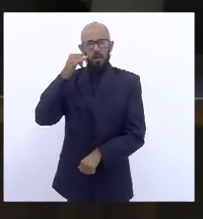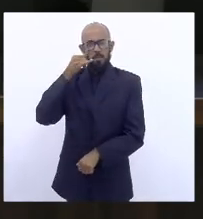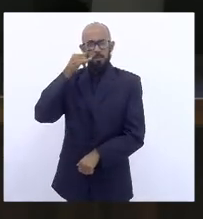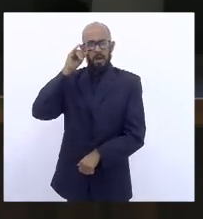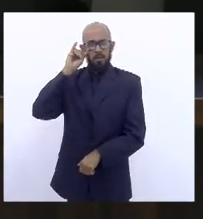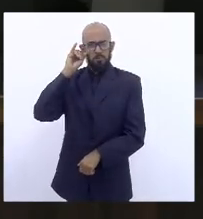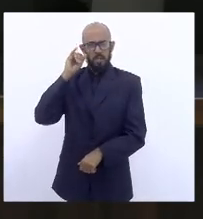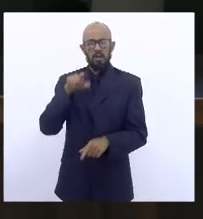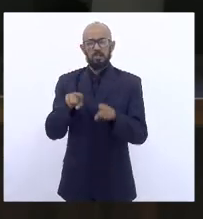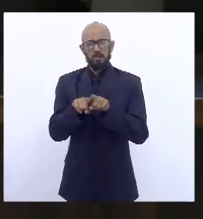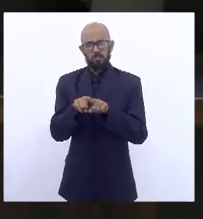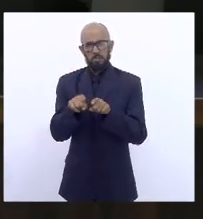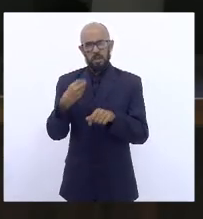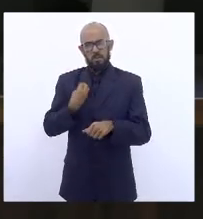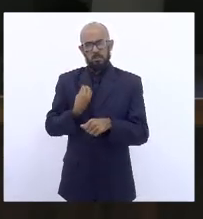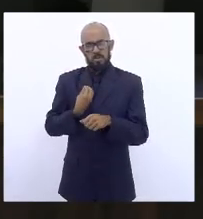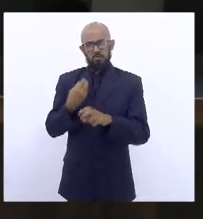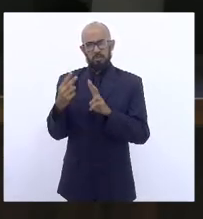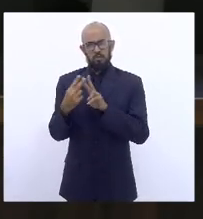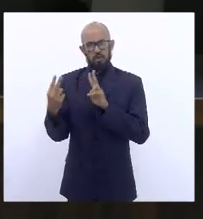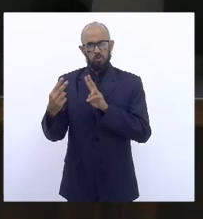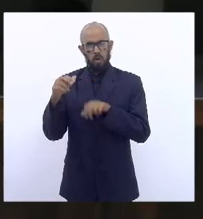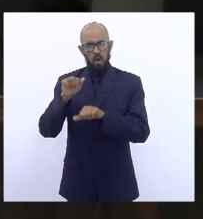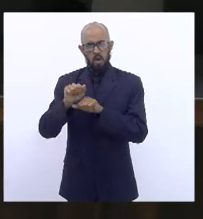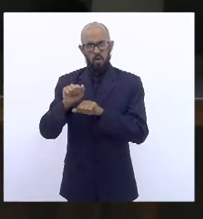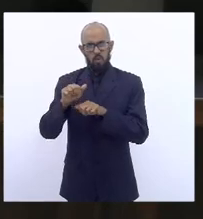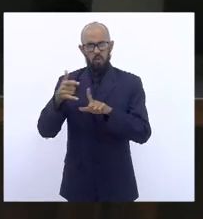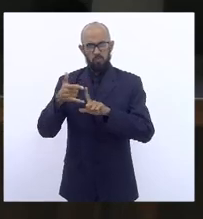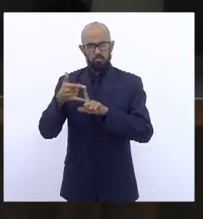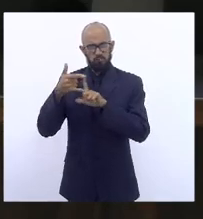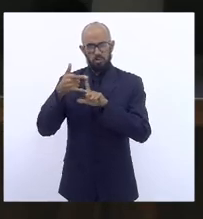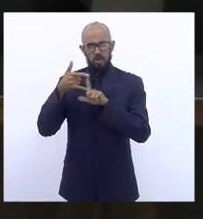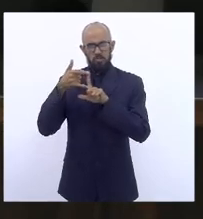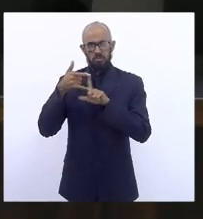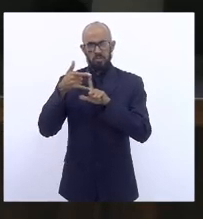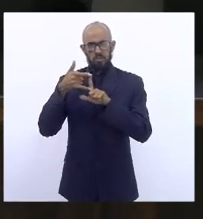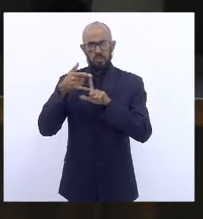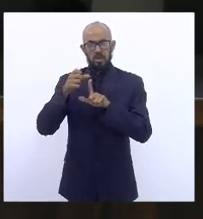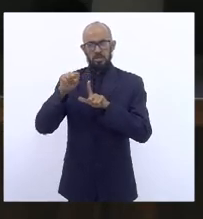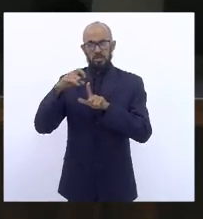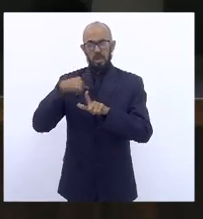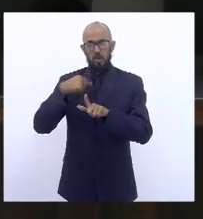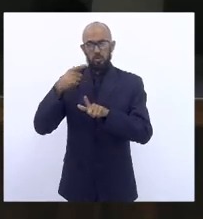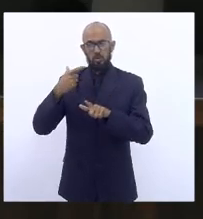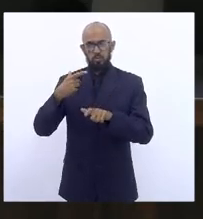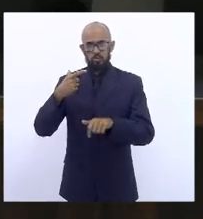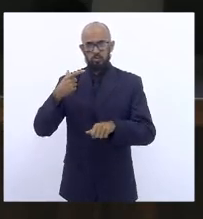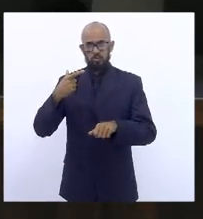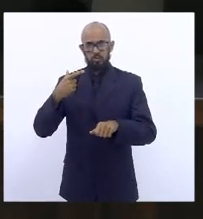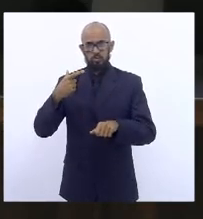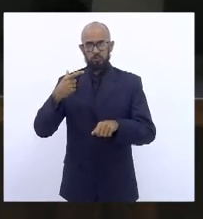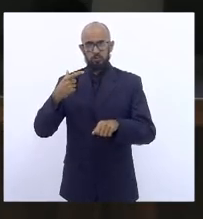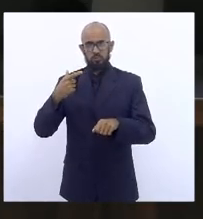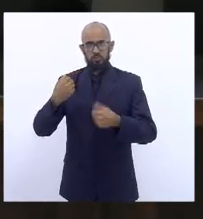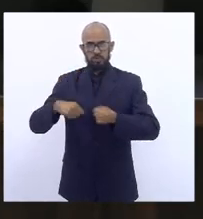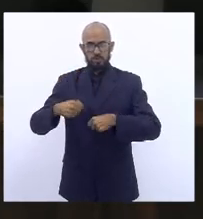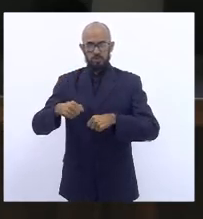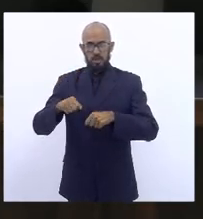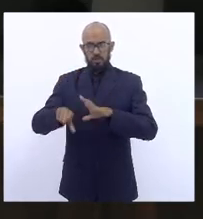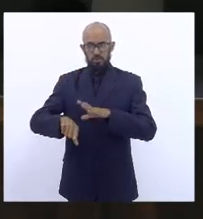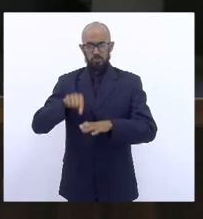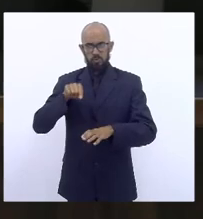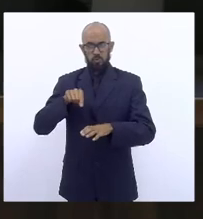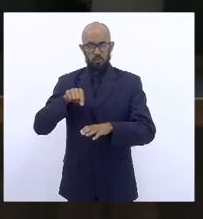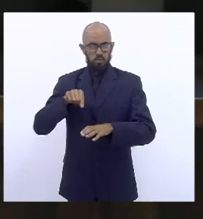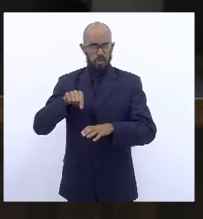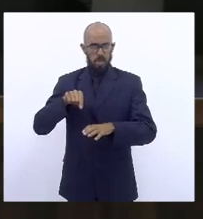participação digital, virtual. Se eu tivesse que definir, talvez,